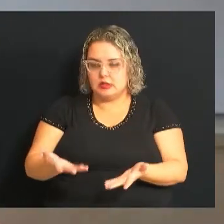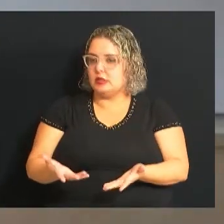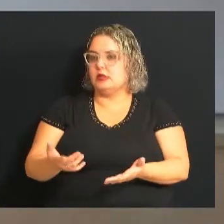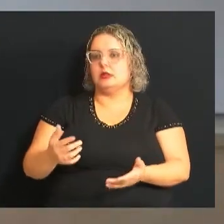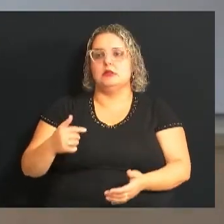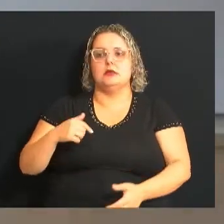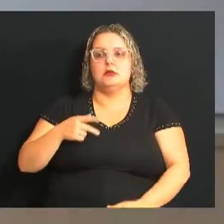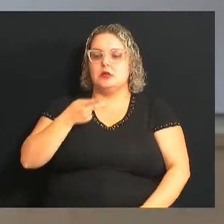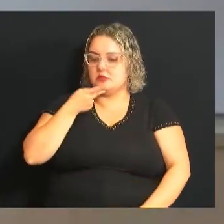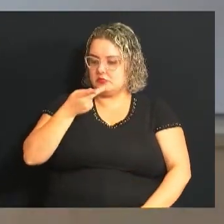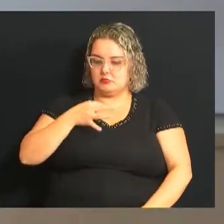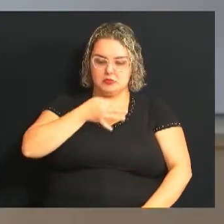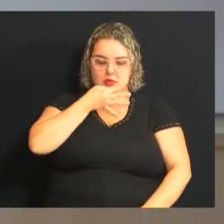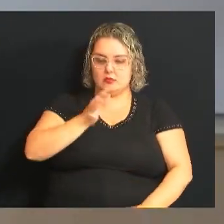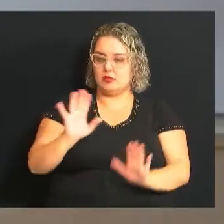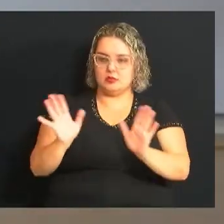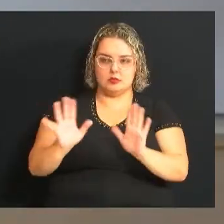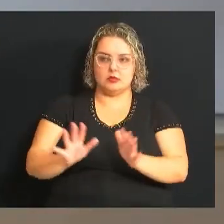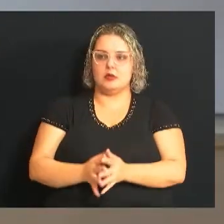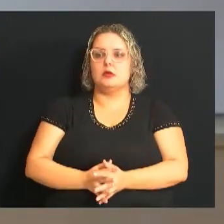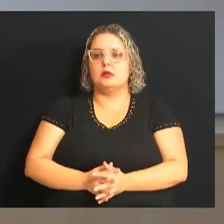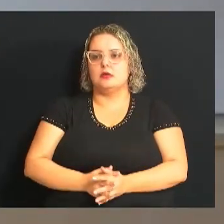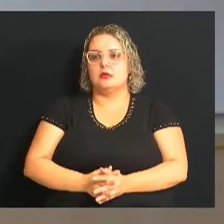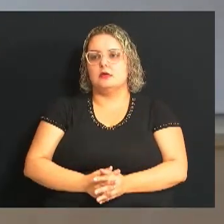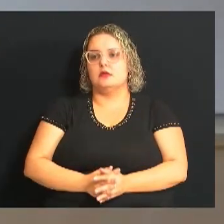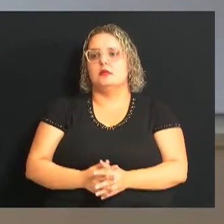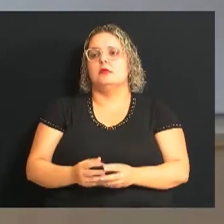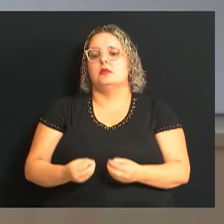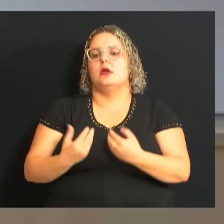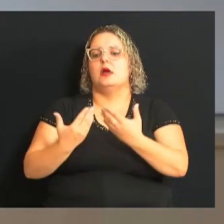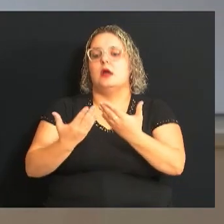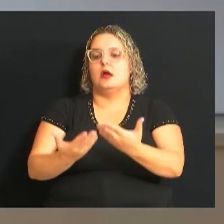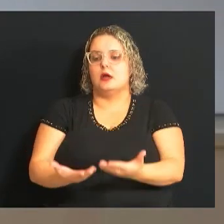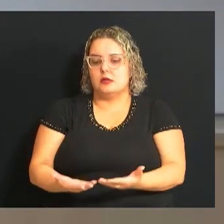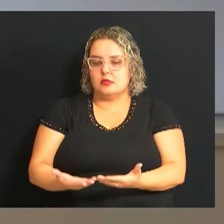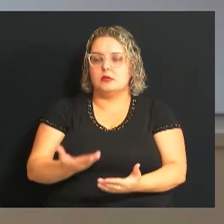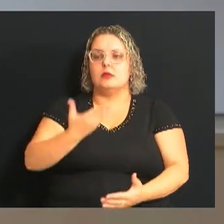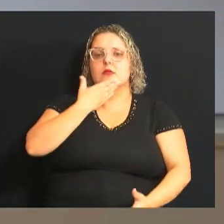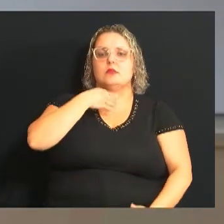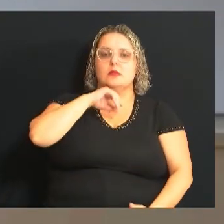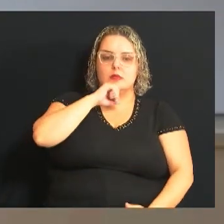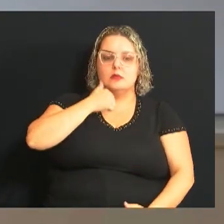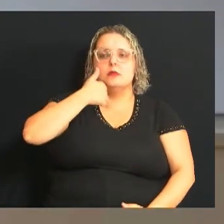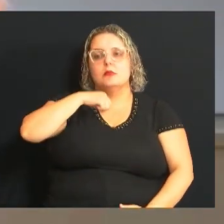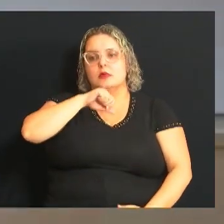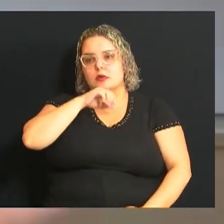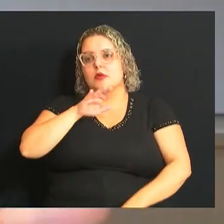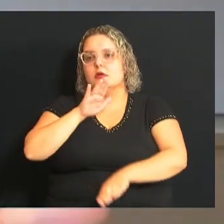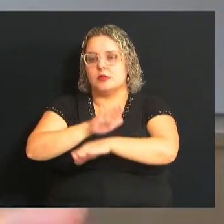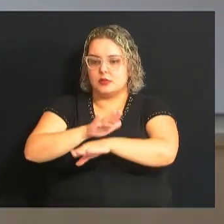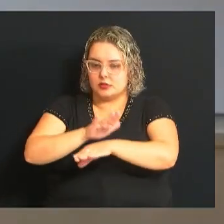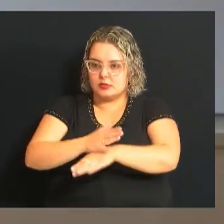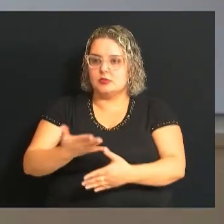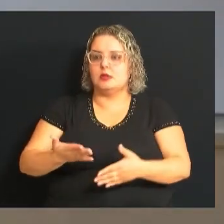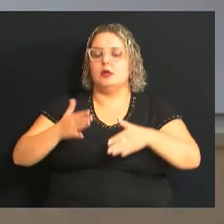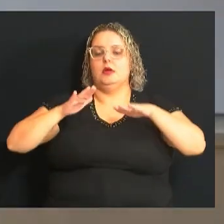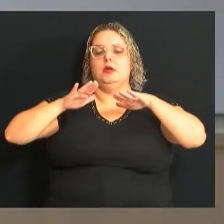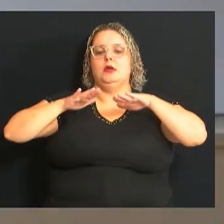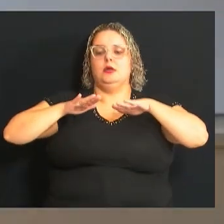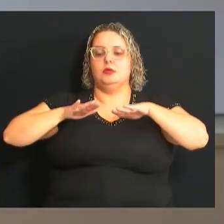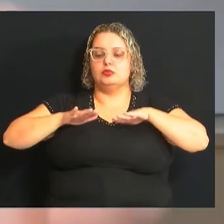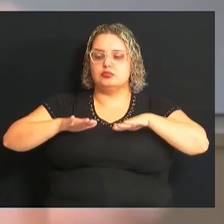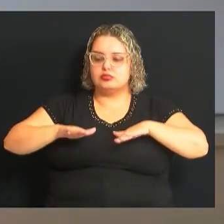posicionar. E aí eu levo esse ponto de vista para os pais, e isso ajuda muito para baixar a temperatura,